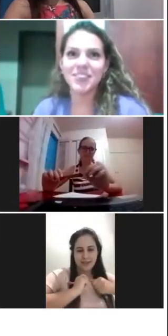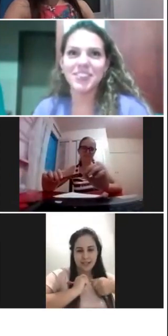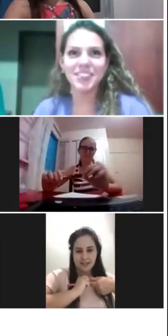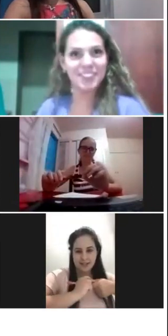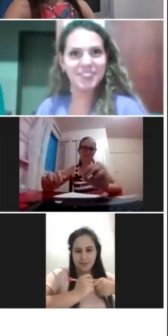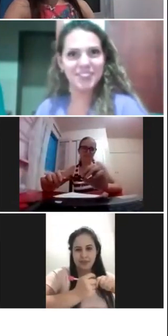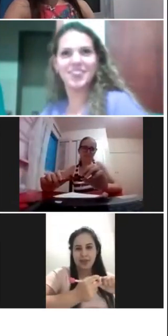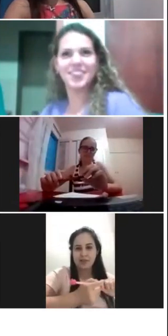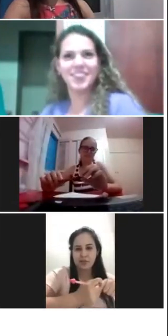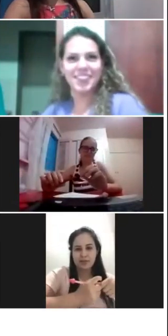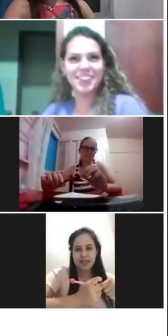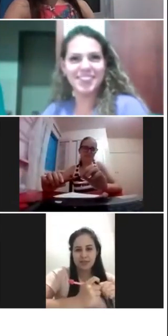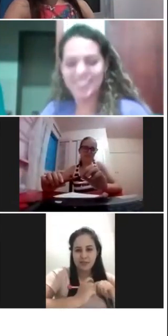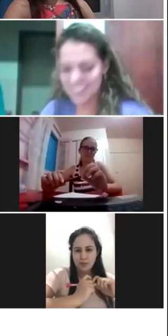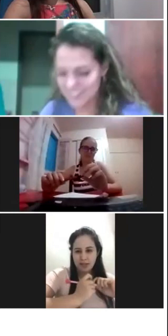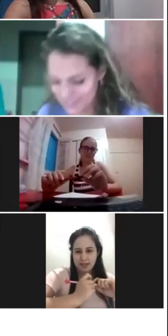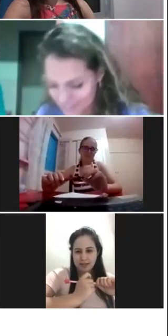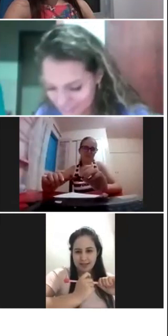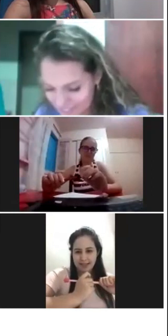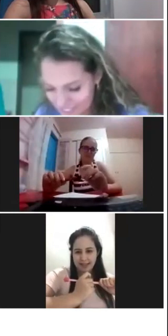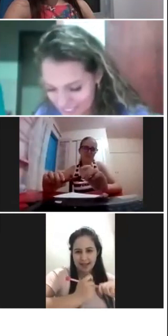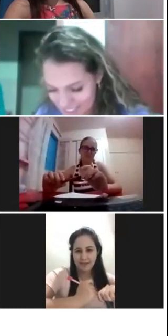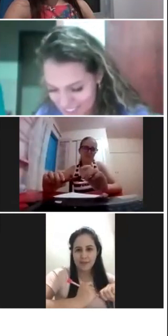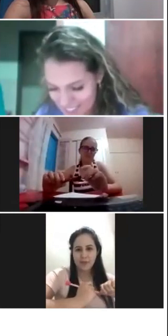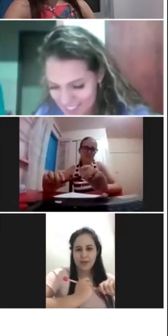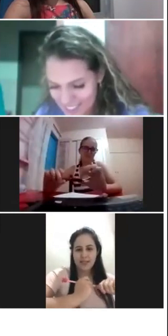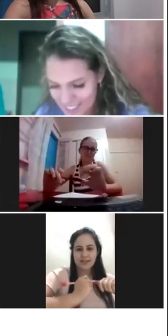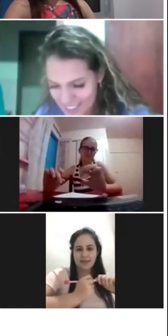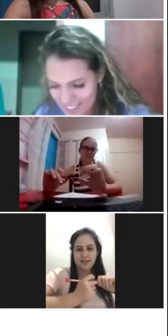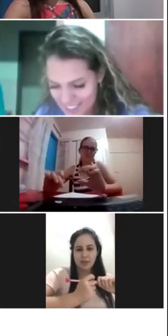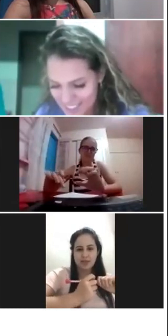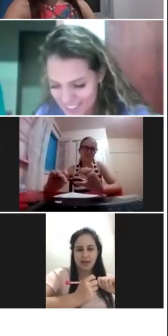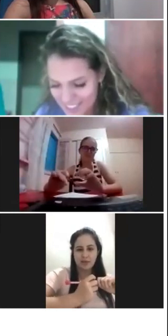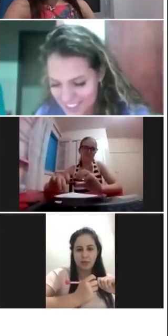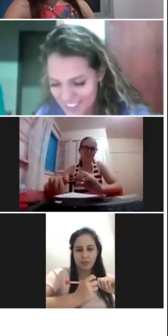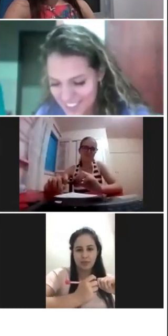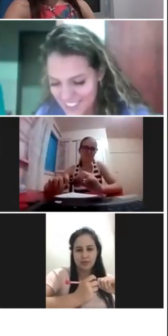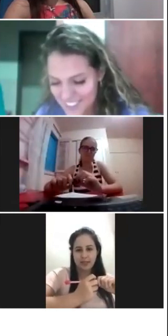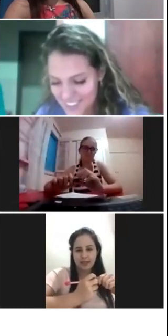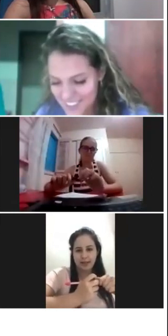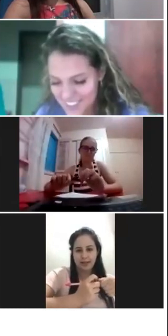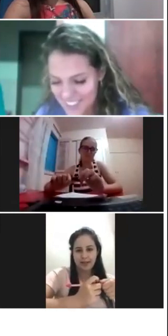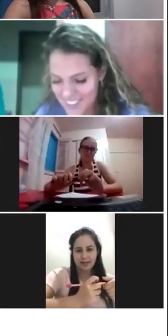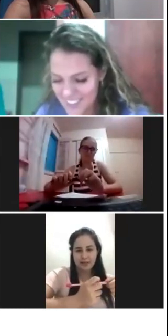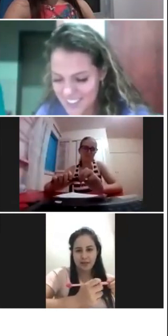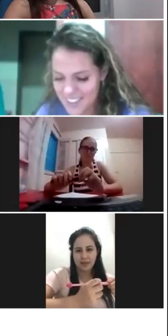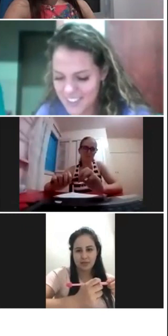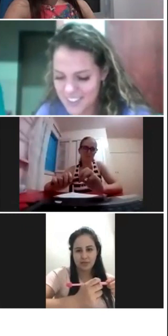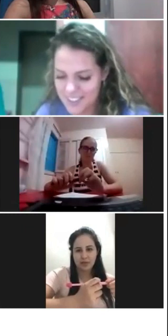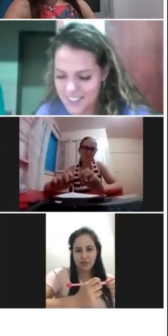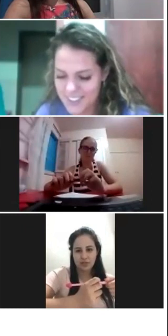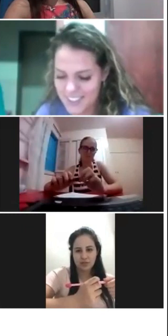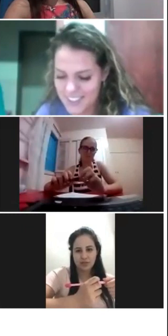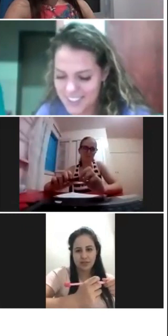Questão 3. No processo de duplicação de DNA, uma enzima é responsável por possibilitar a ligação entre